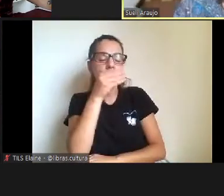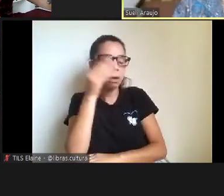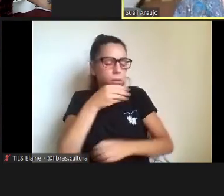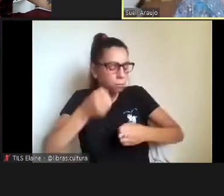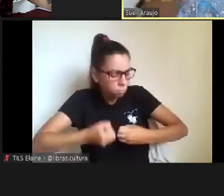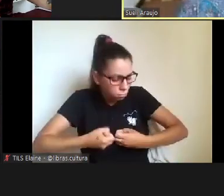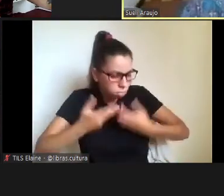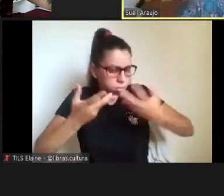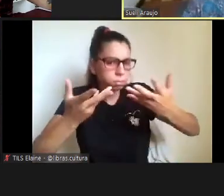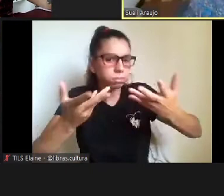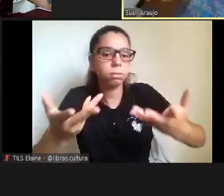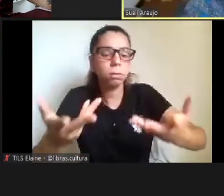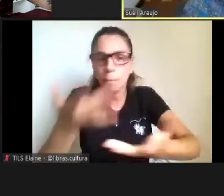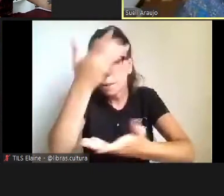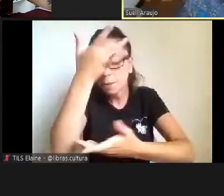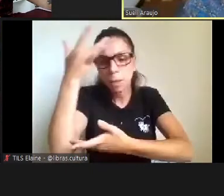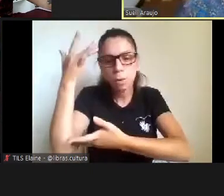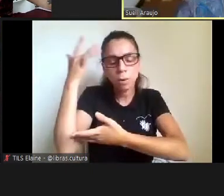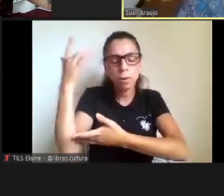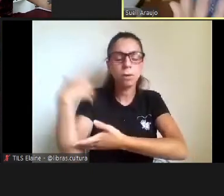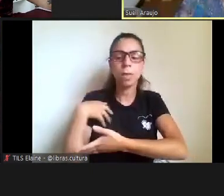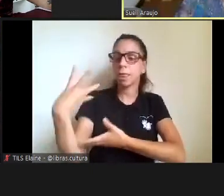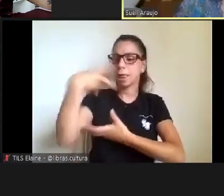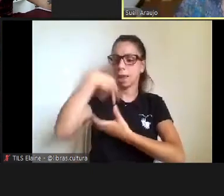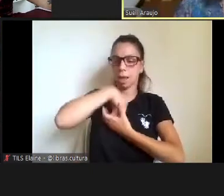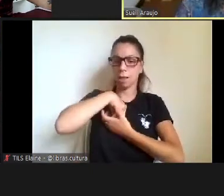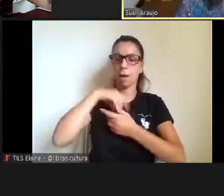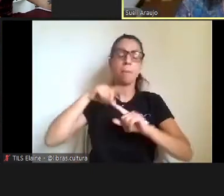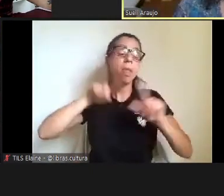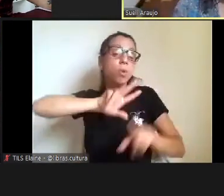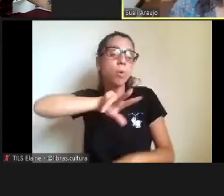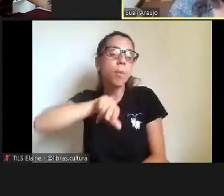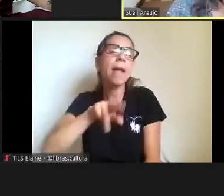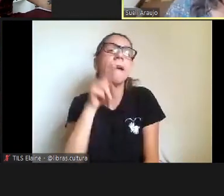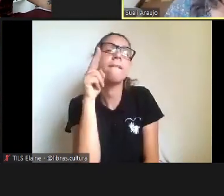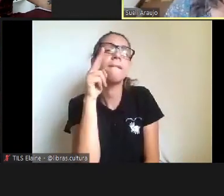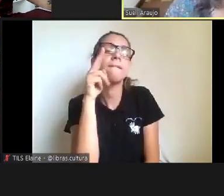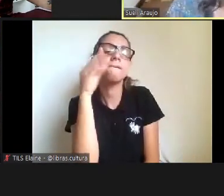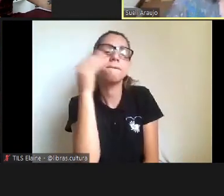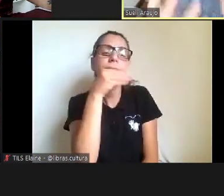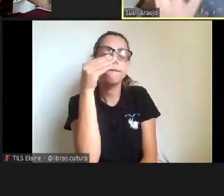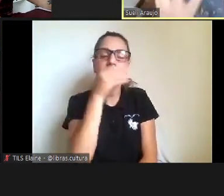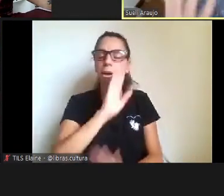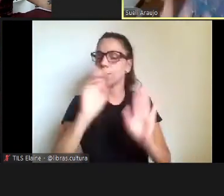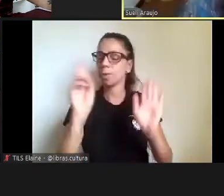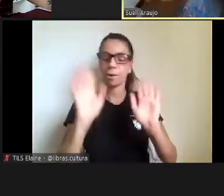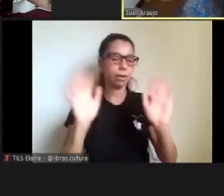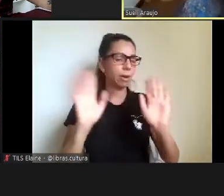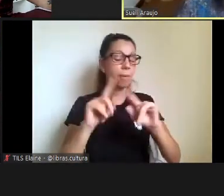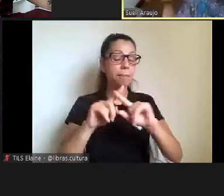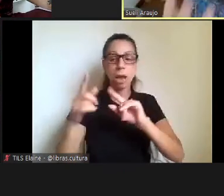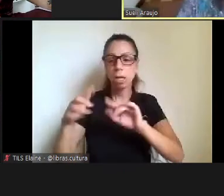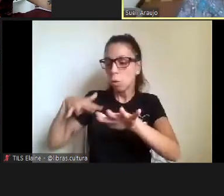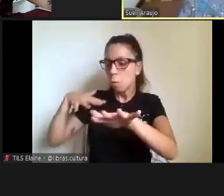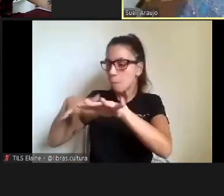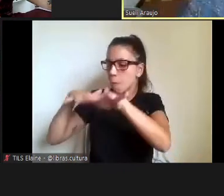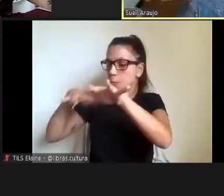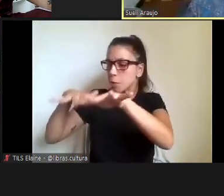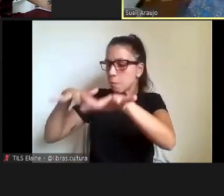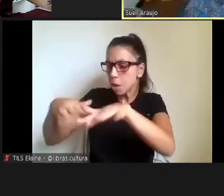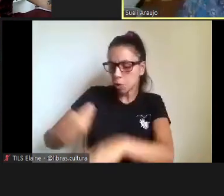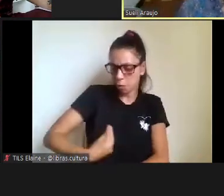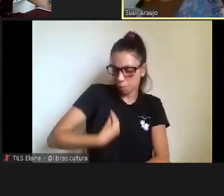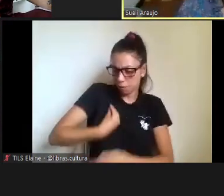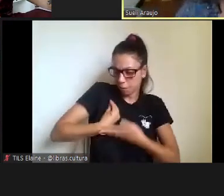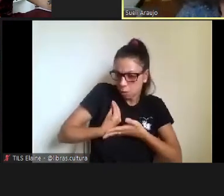vulnerabilidades que o constitui, mas não como fraqueza, como movimento da própria vida